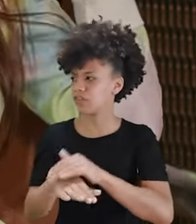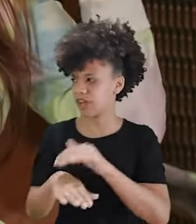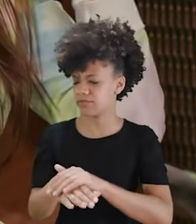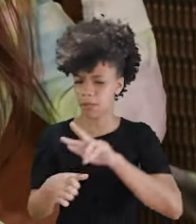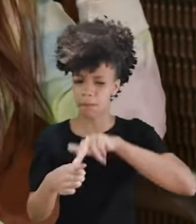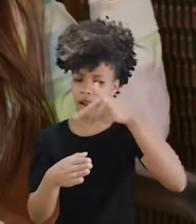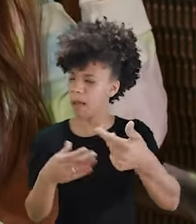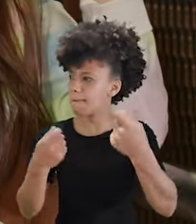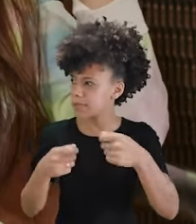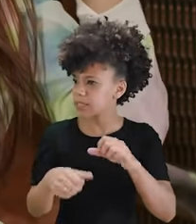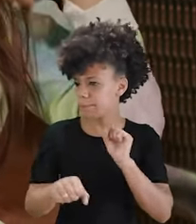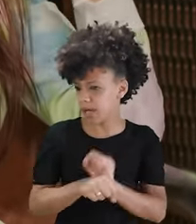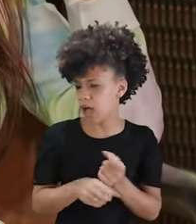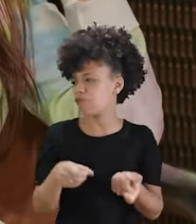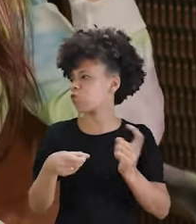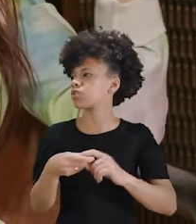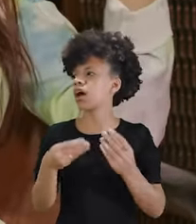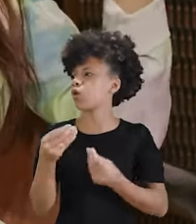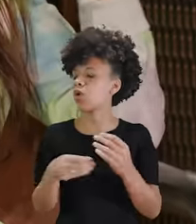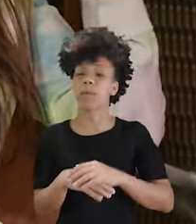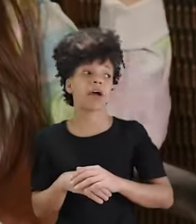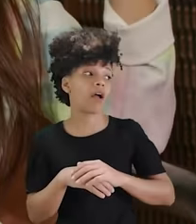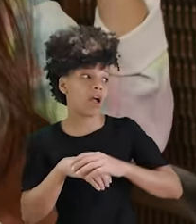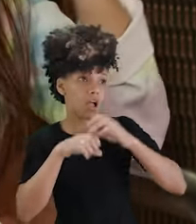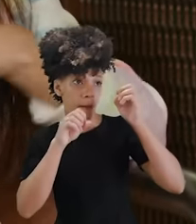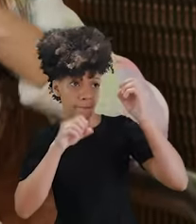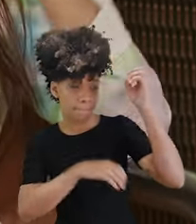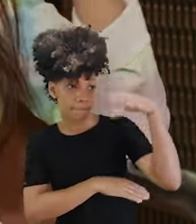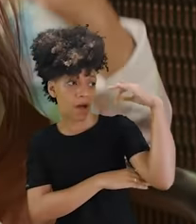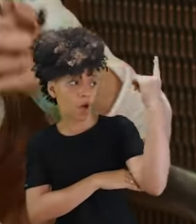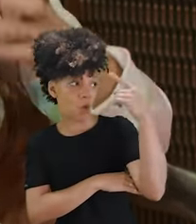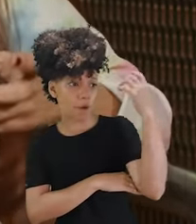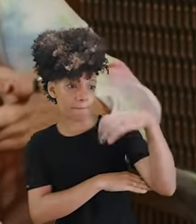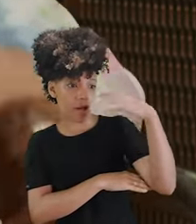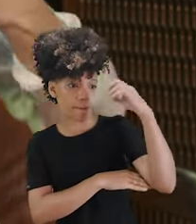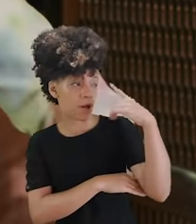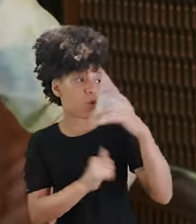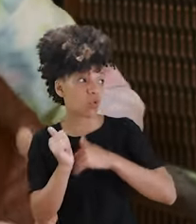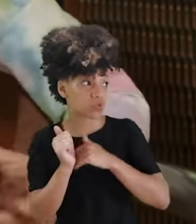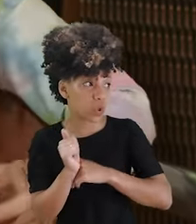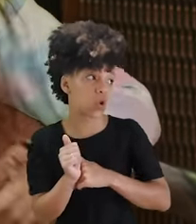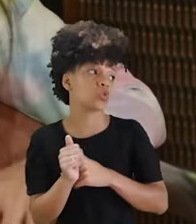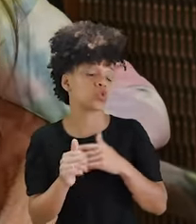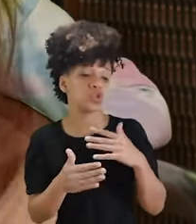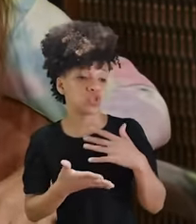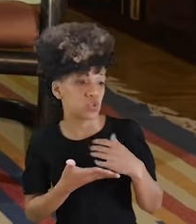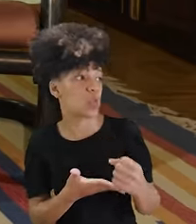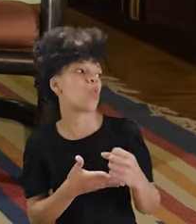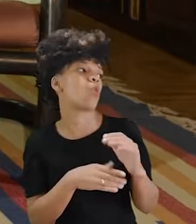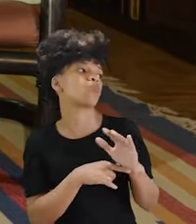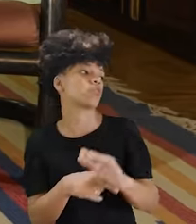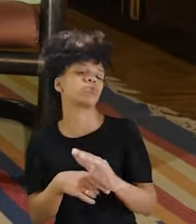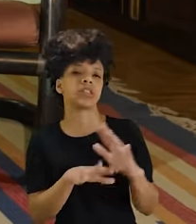né o os códigos de emergência e aí vai todo a tripulação que é treinada que filho sempre está envolvido